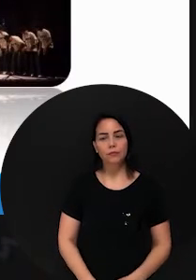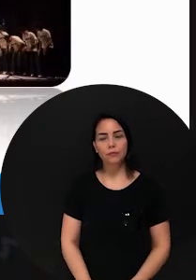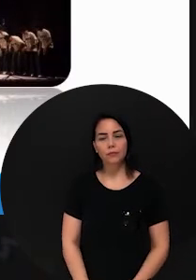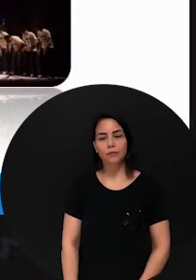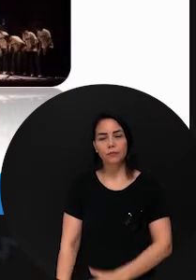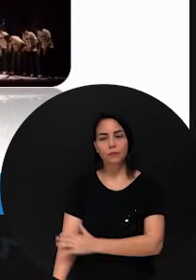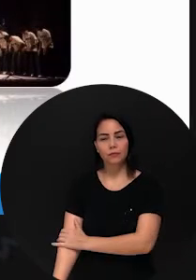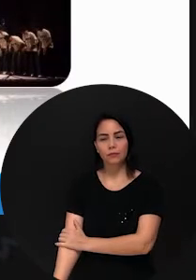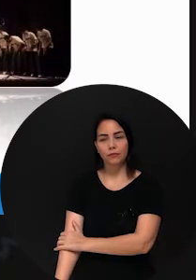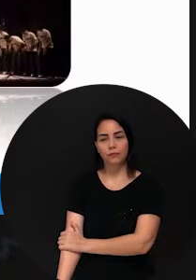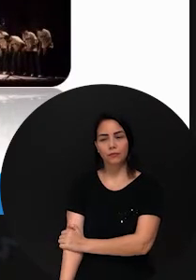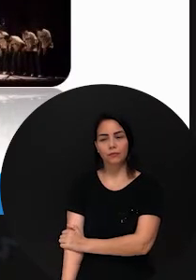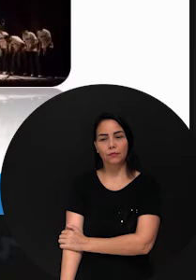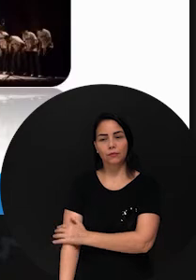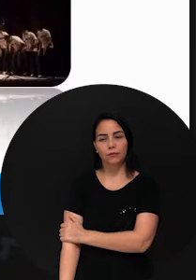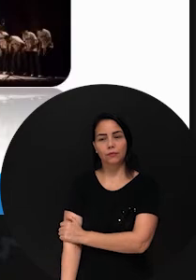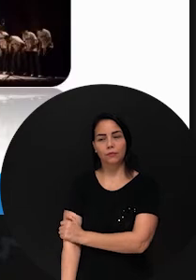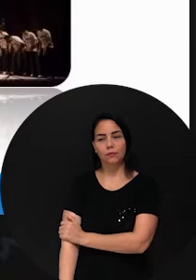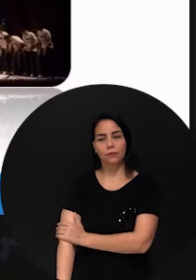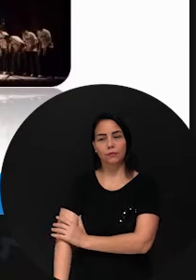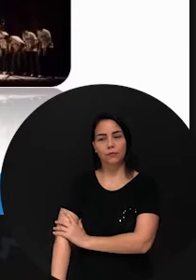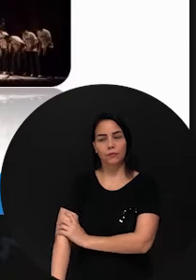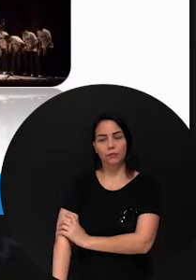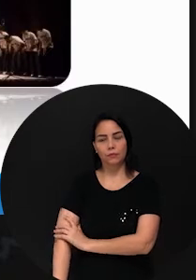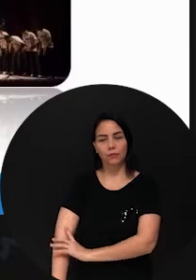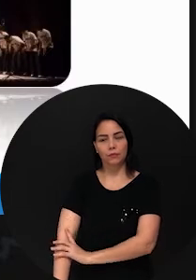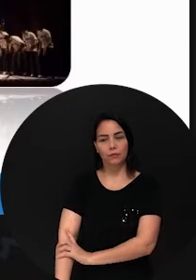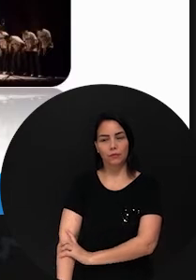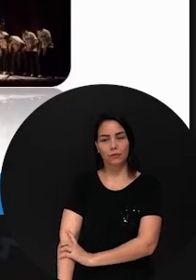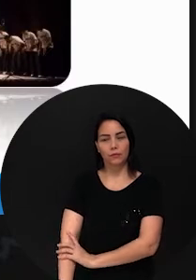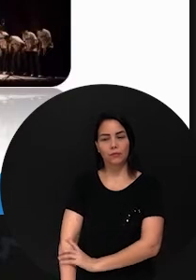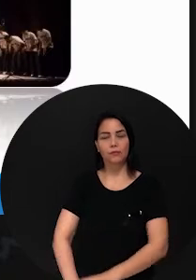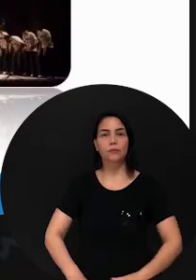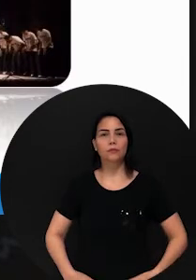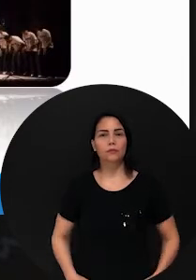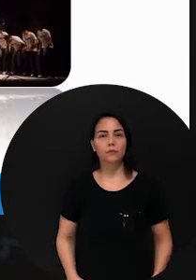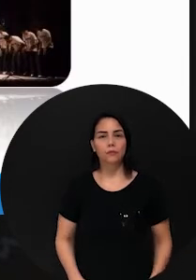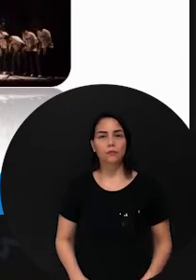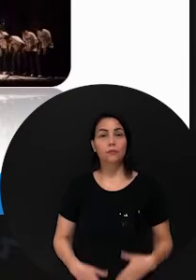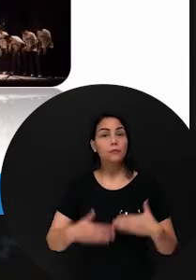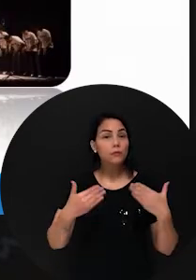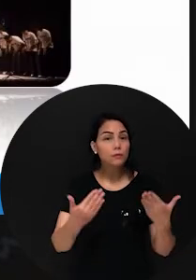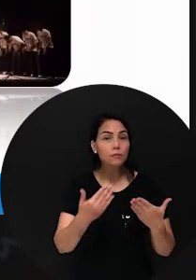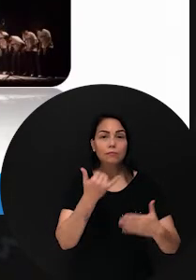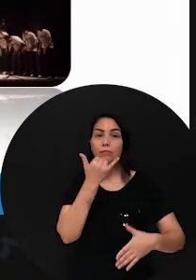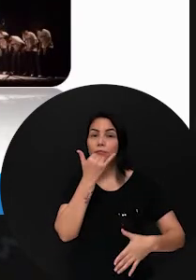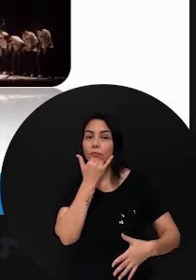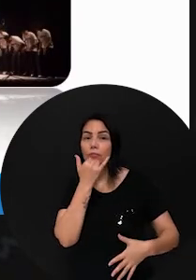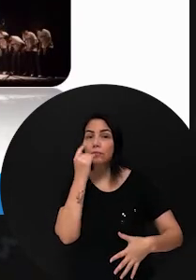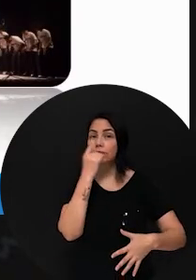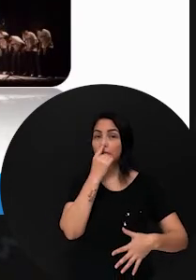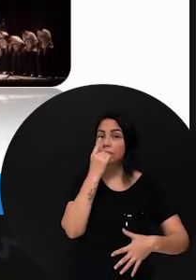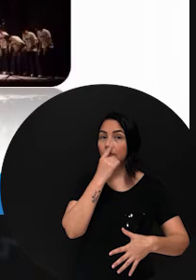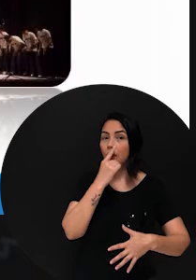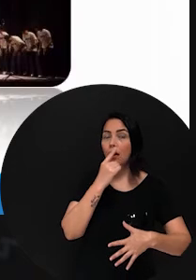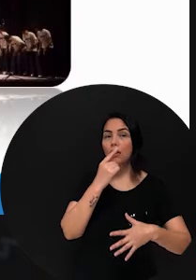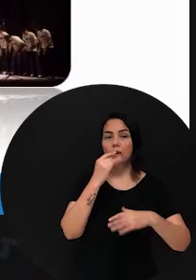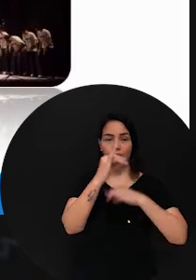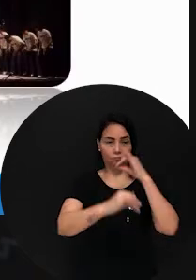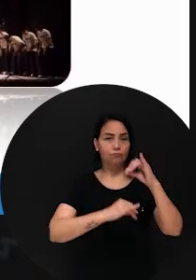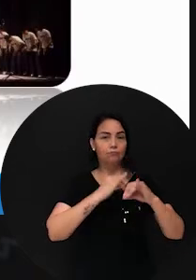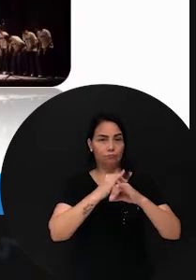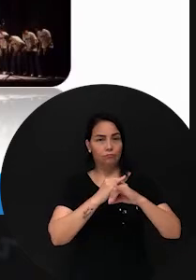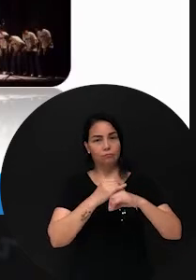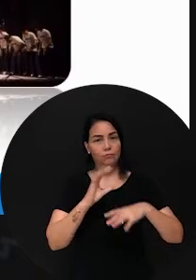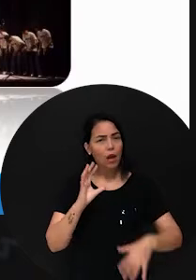Opa. Vamos esperar aqui, ver se segura. Aí, firmou. Então, vamos lá, ó. Essa amostra